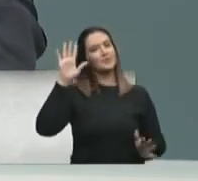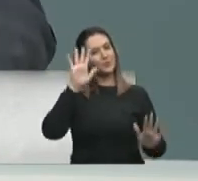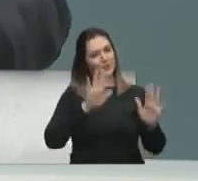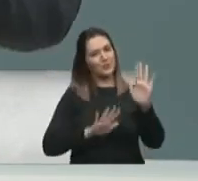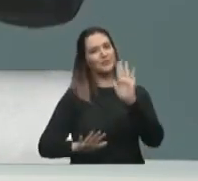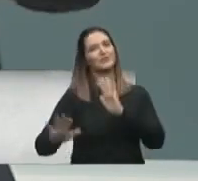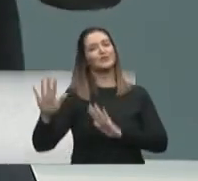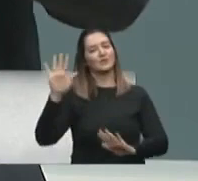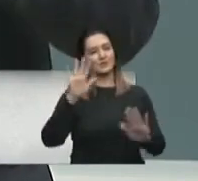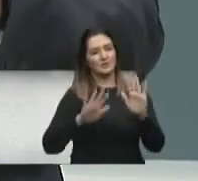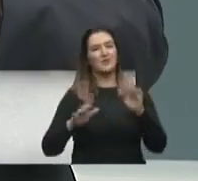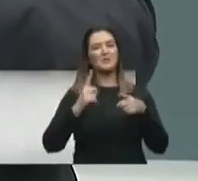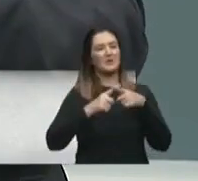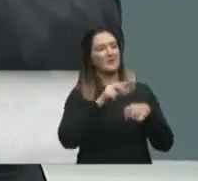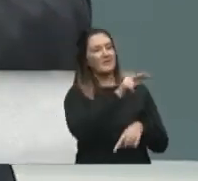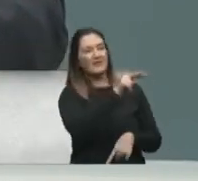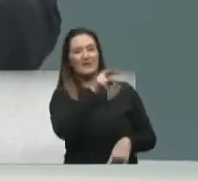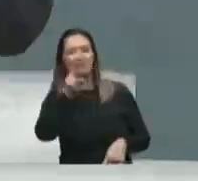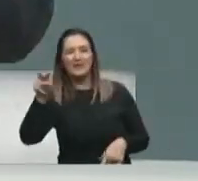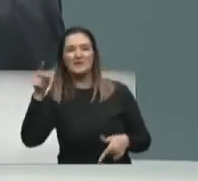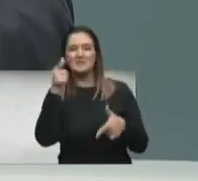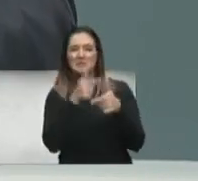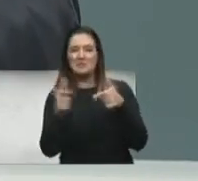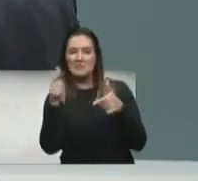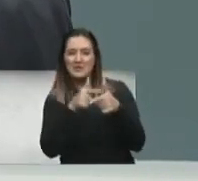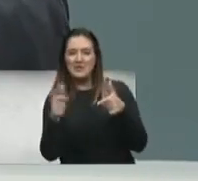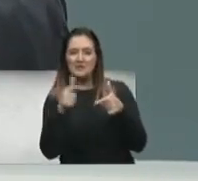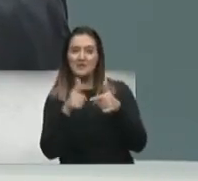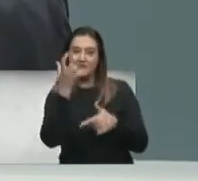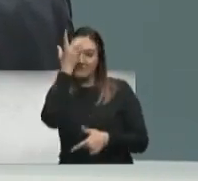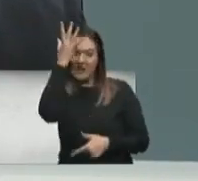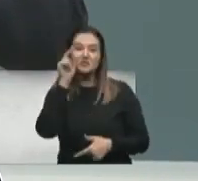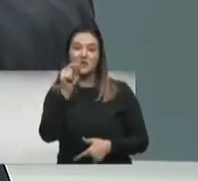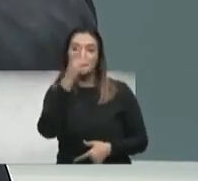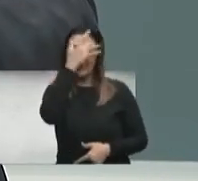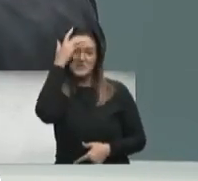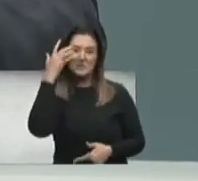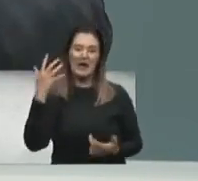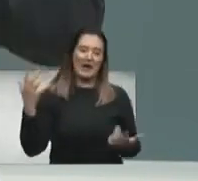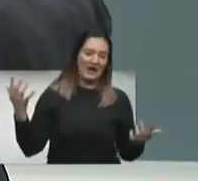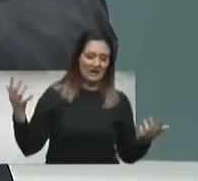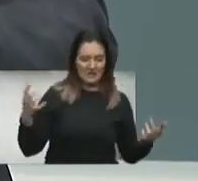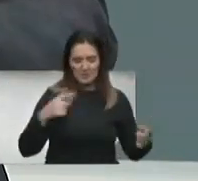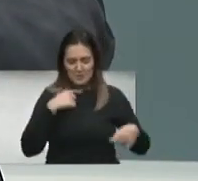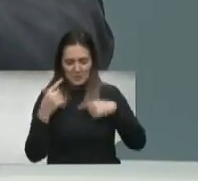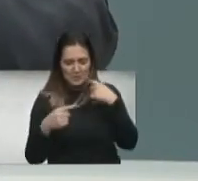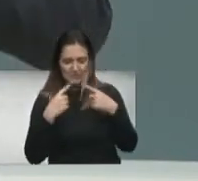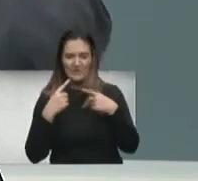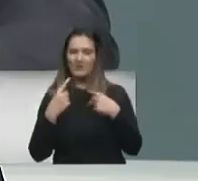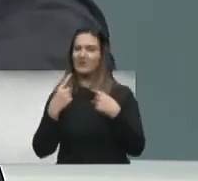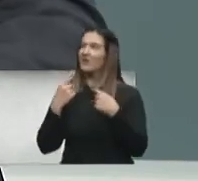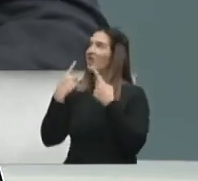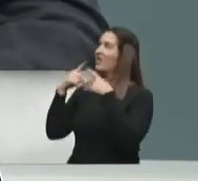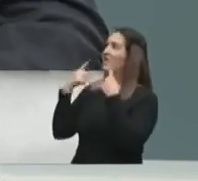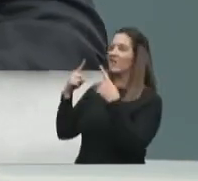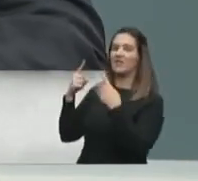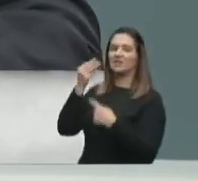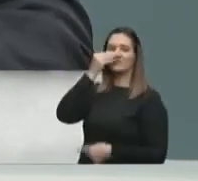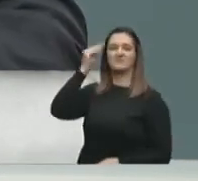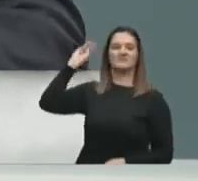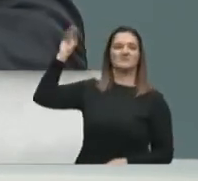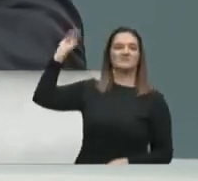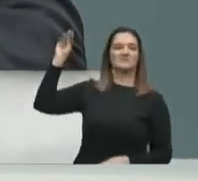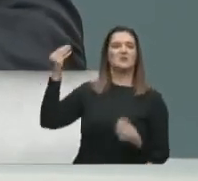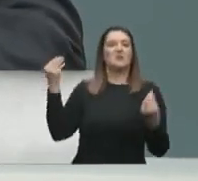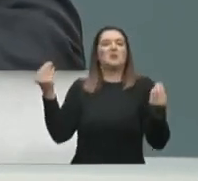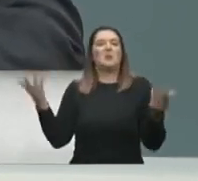cuidado, porque diante de uma pandemia como essa, é muito fácil as pessoas duvidarem, questionarem e rejeitarem os princípios